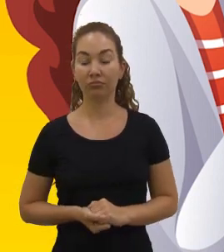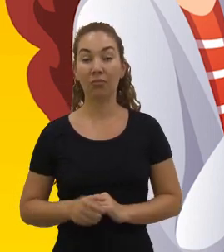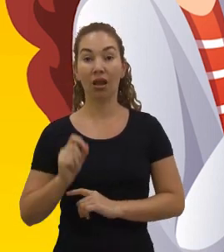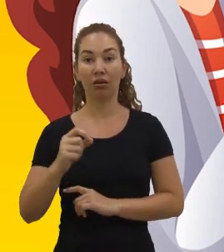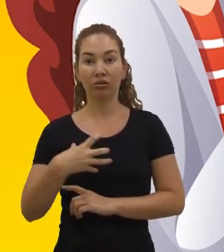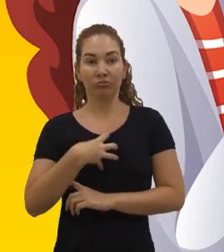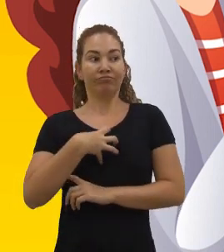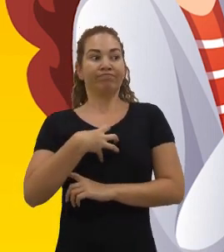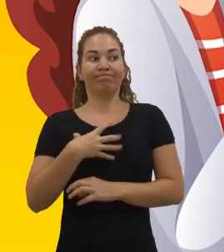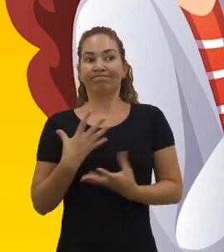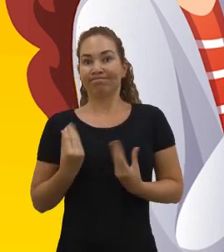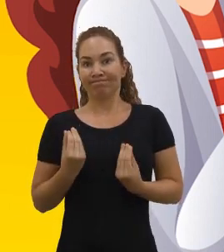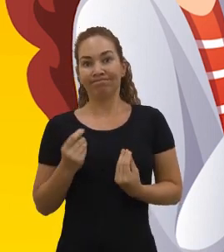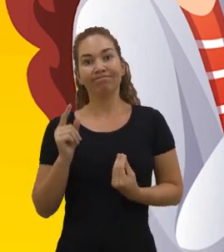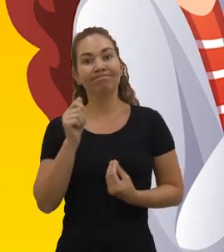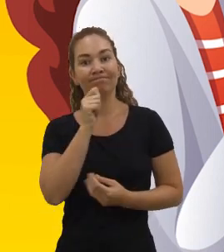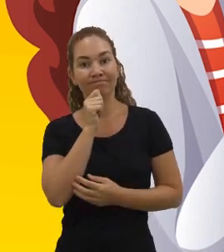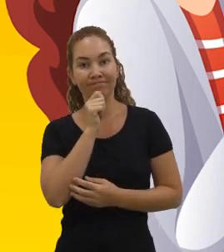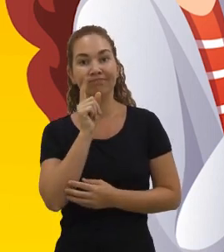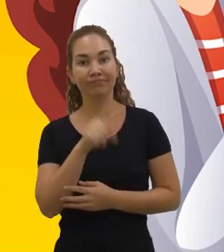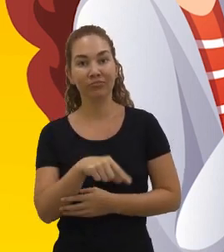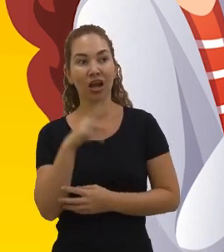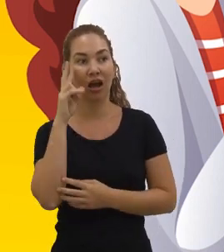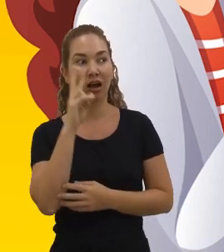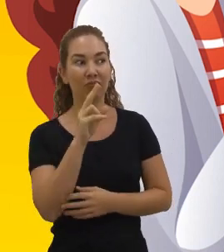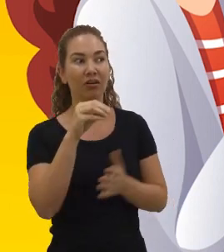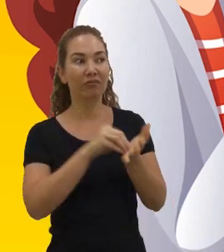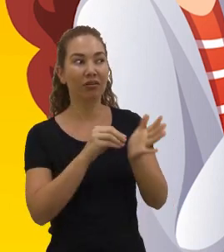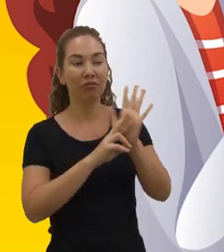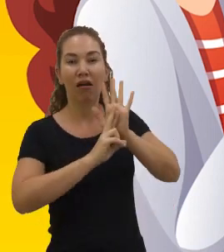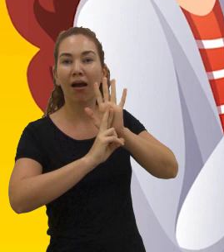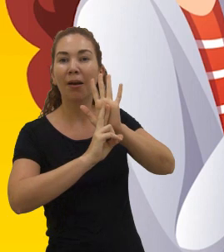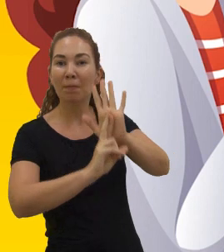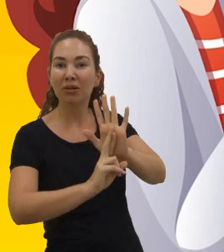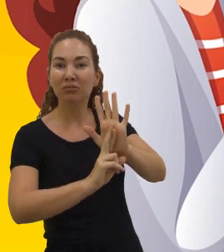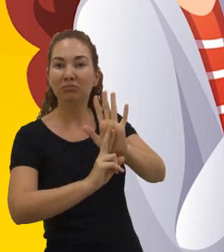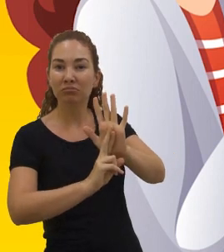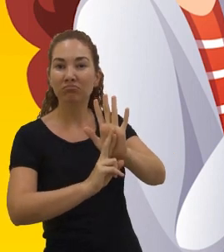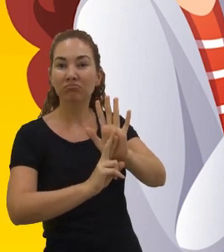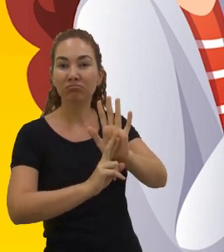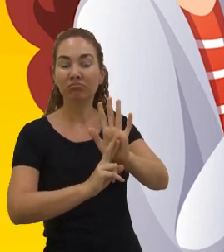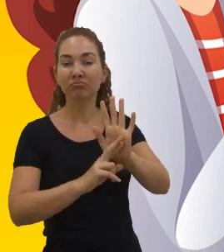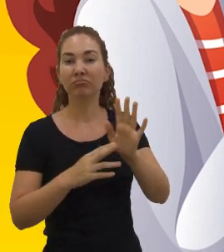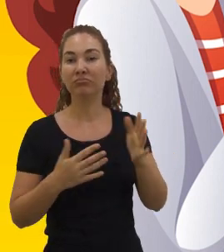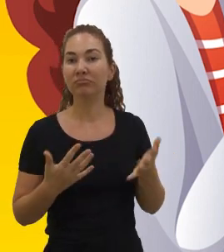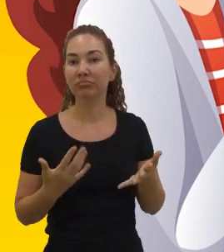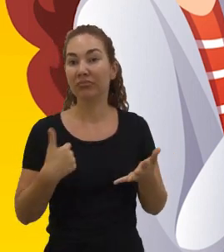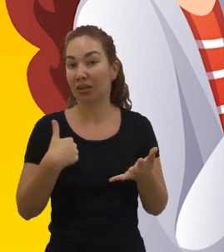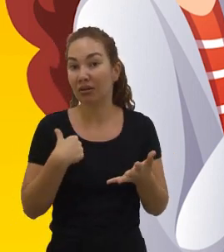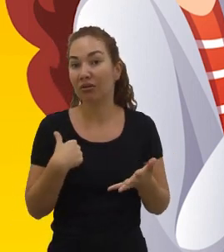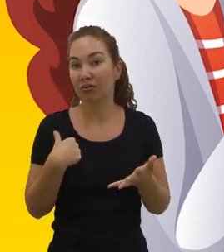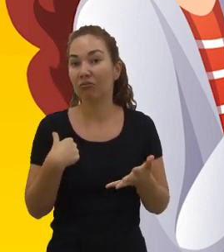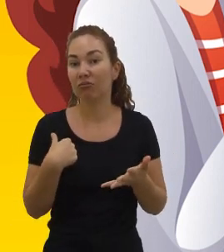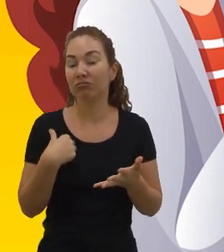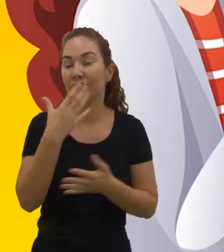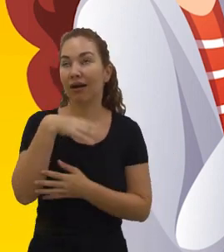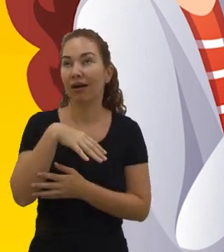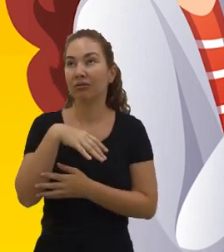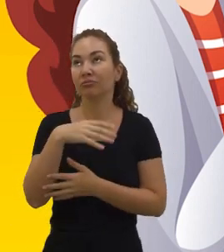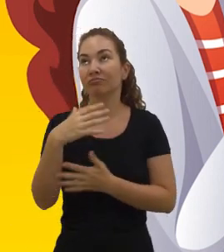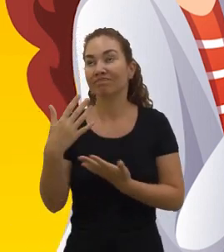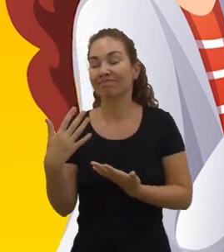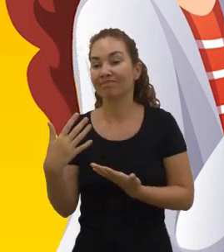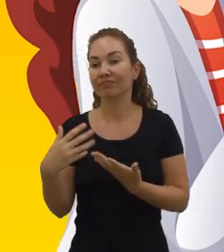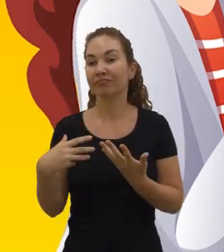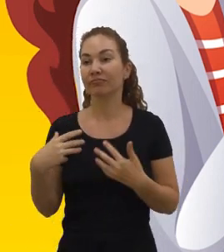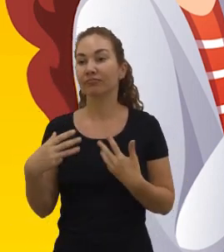isso choca muito, né, ainda, né, a gente vê essa falta de representatividade, né. Ah, eu acho